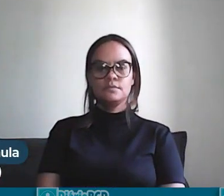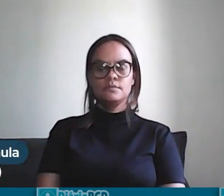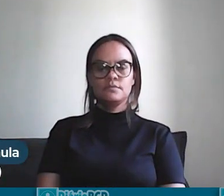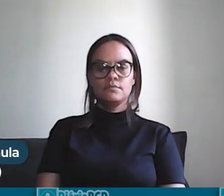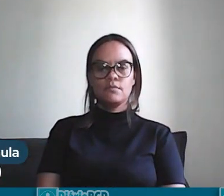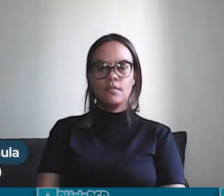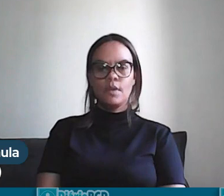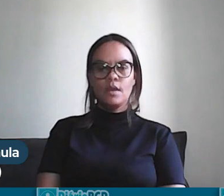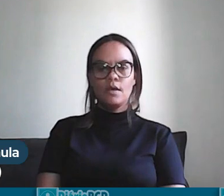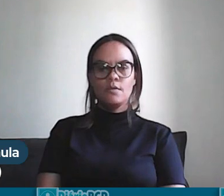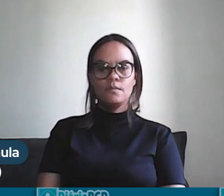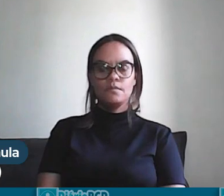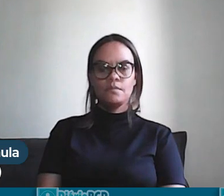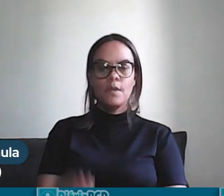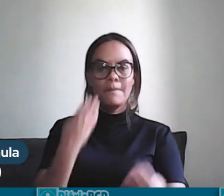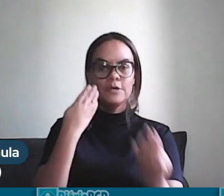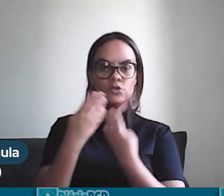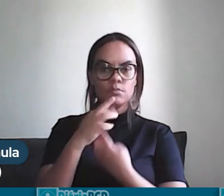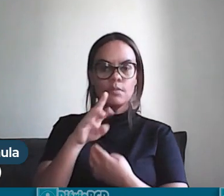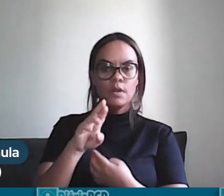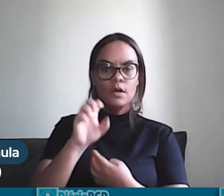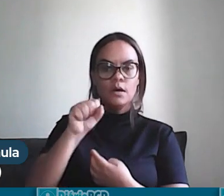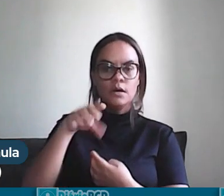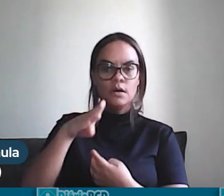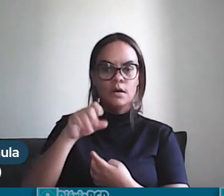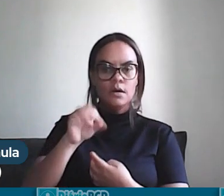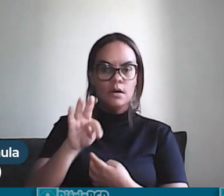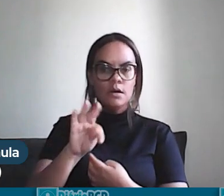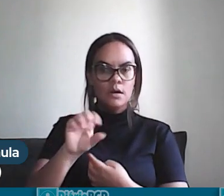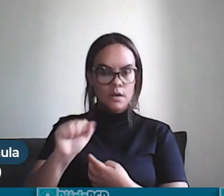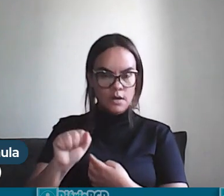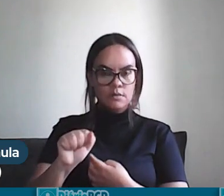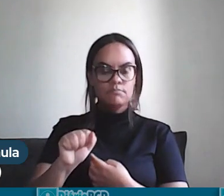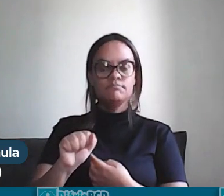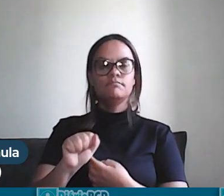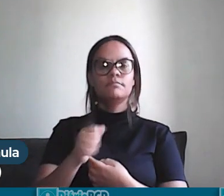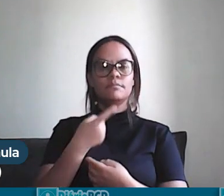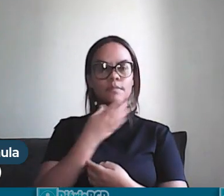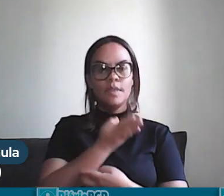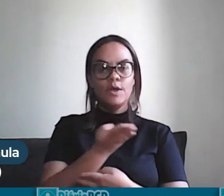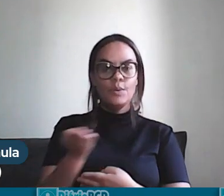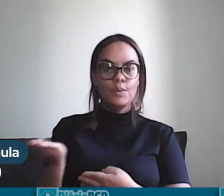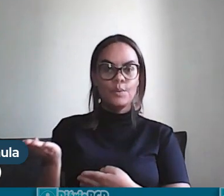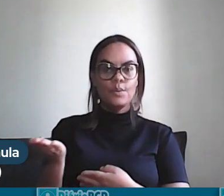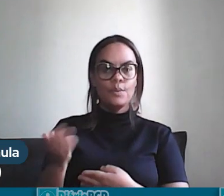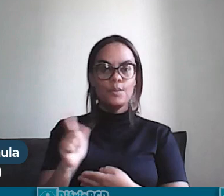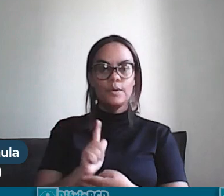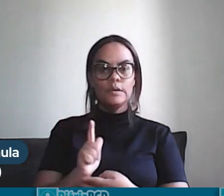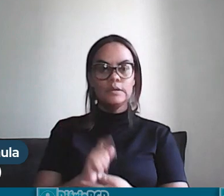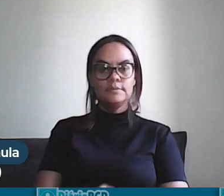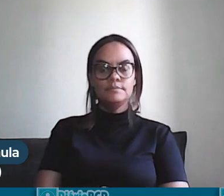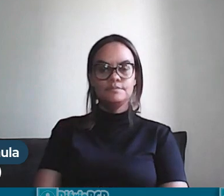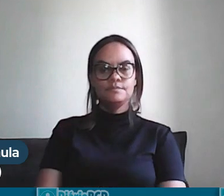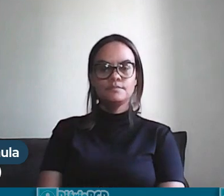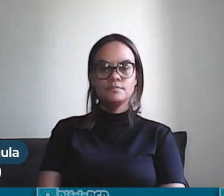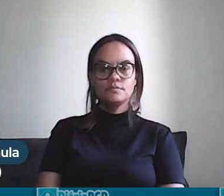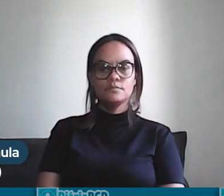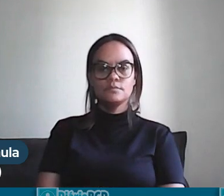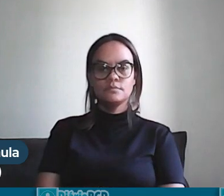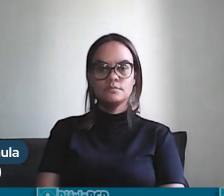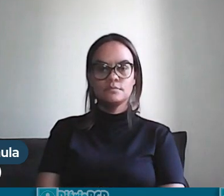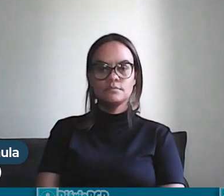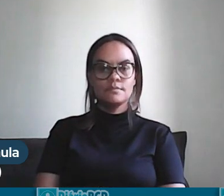A doutora Renata, o Roland vai disponibilizar para a gente na tela aí, a doutora Renata